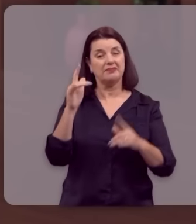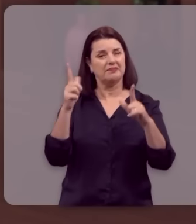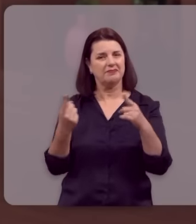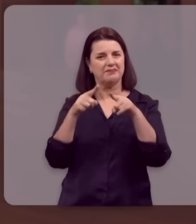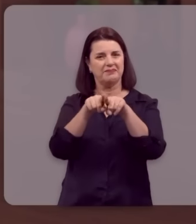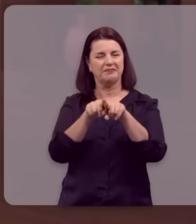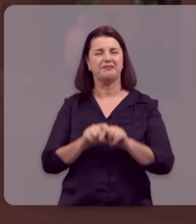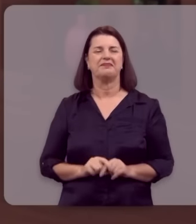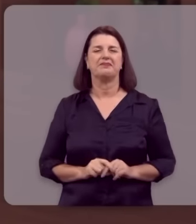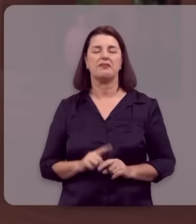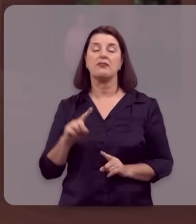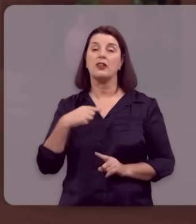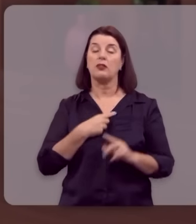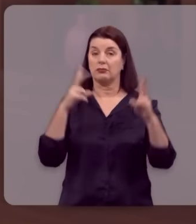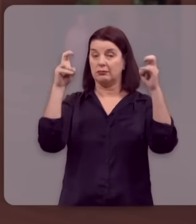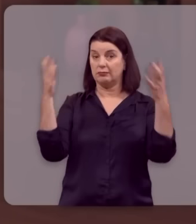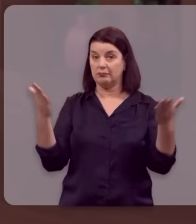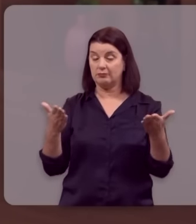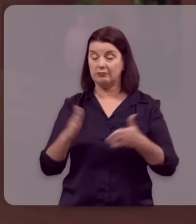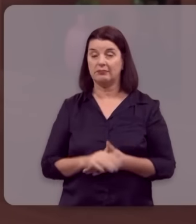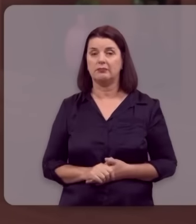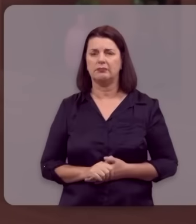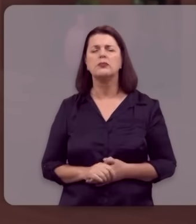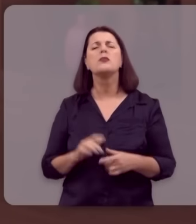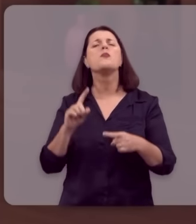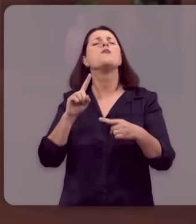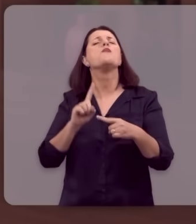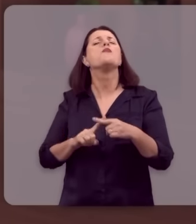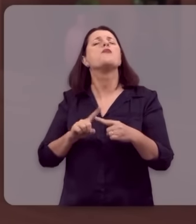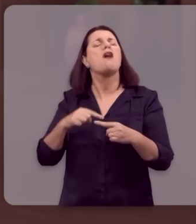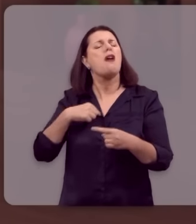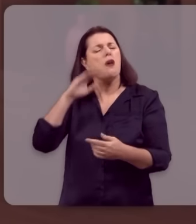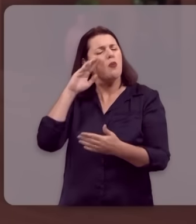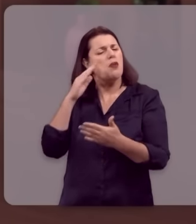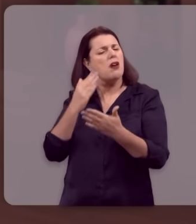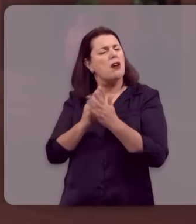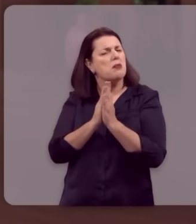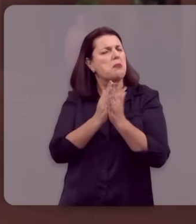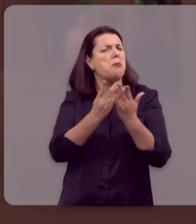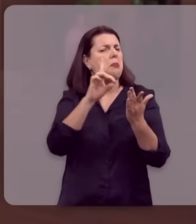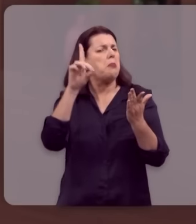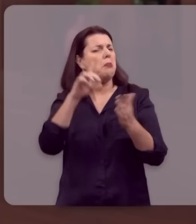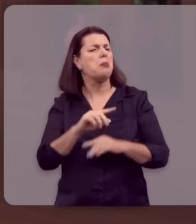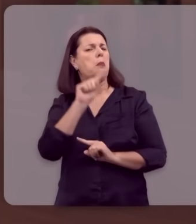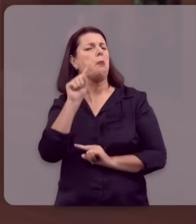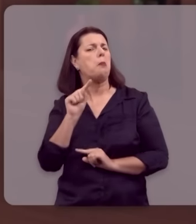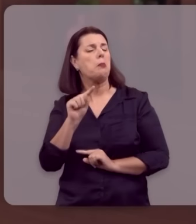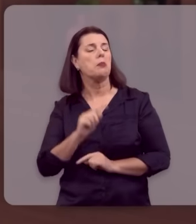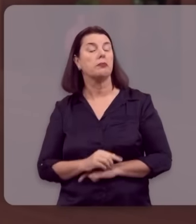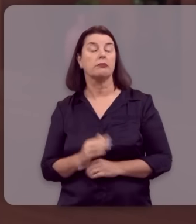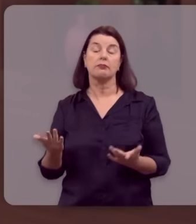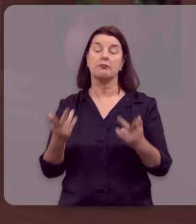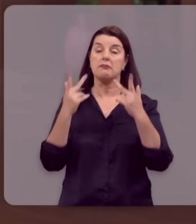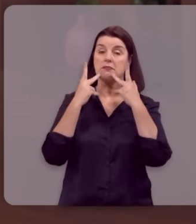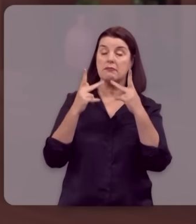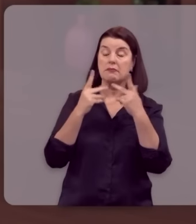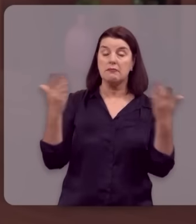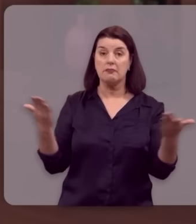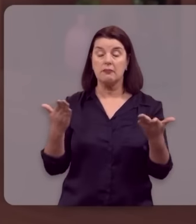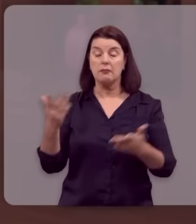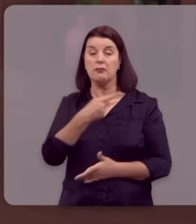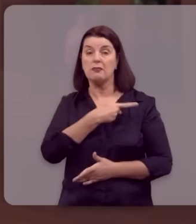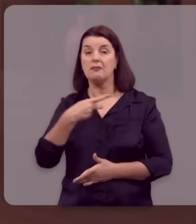nos acompanha. Nossa temática de hoje, por que eu creio na Bíblia? Essa será a mensagem que você